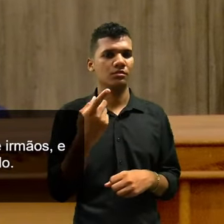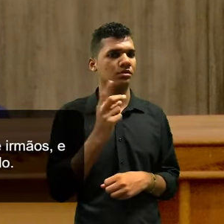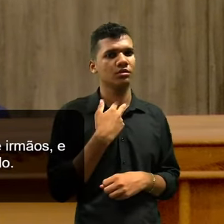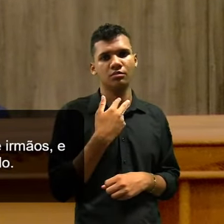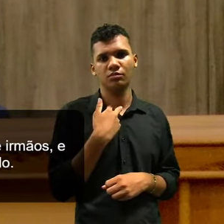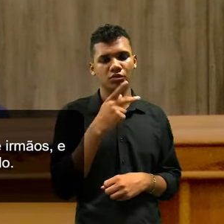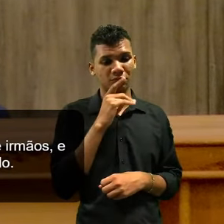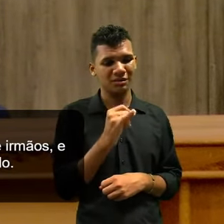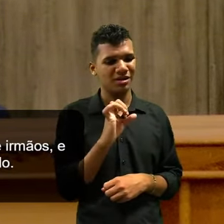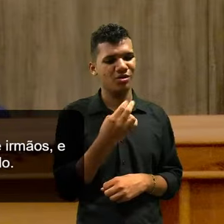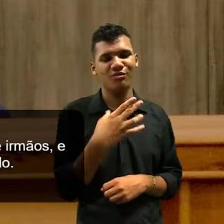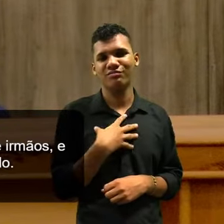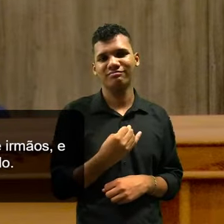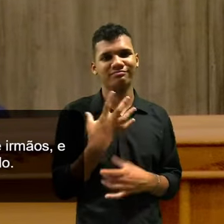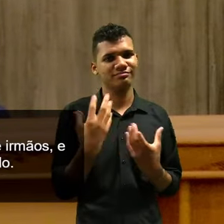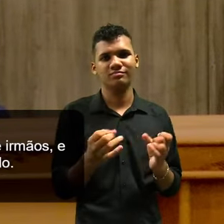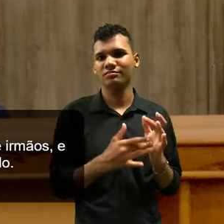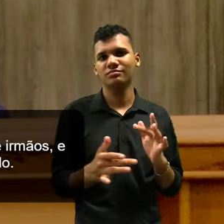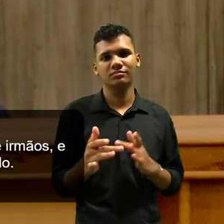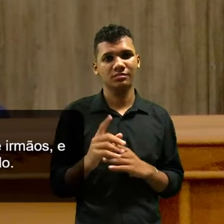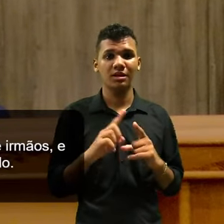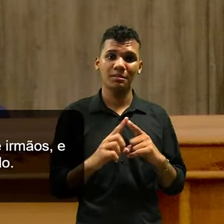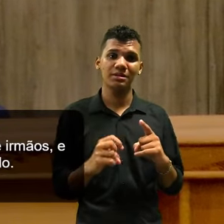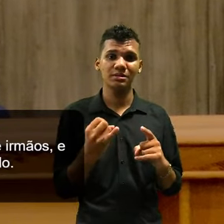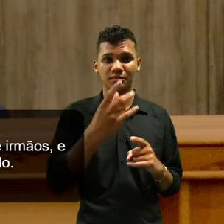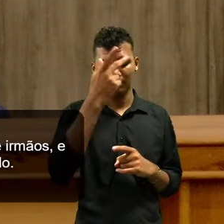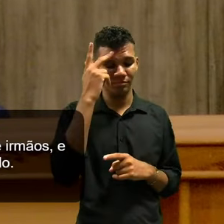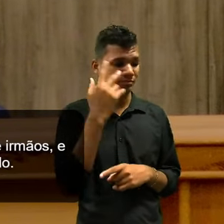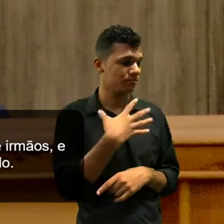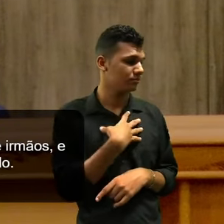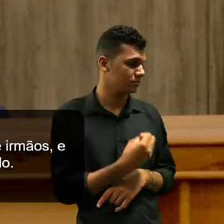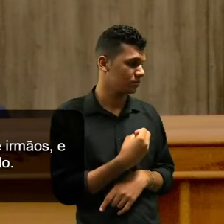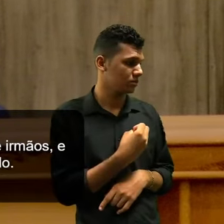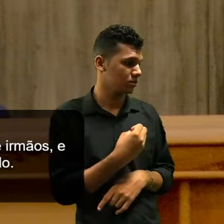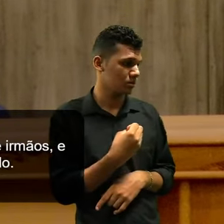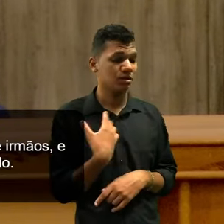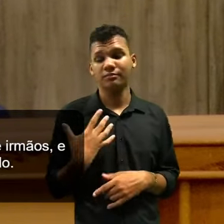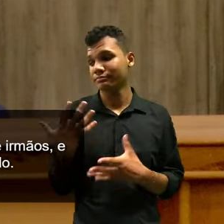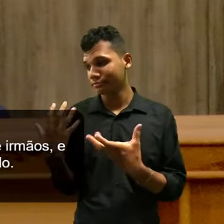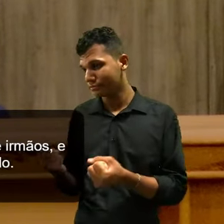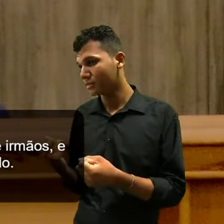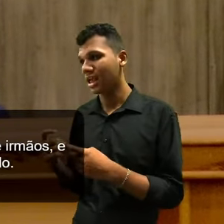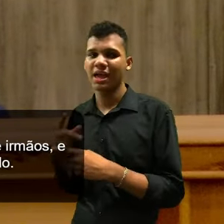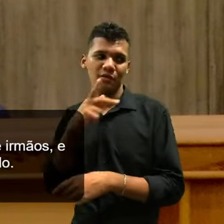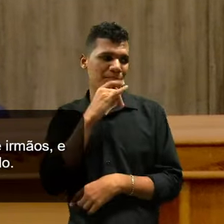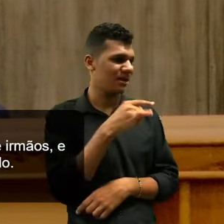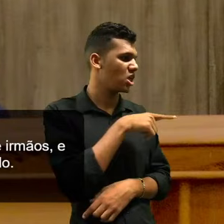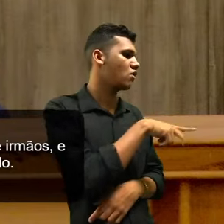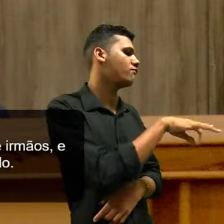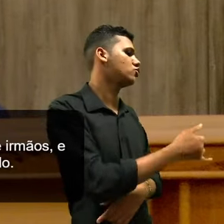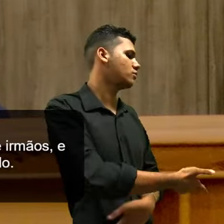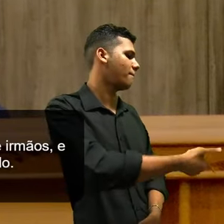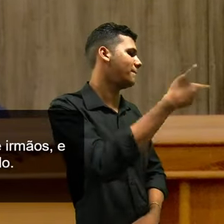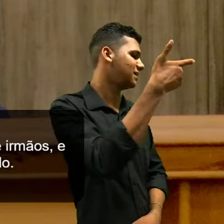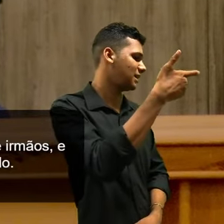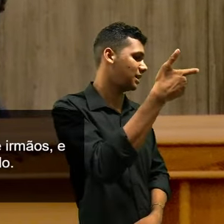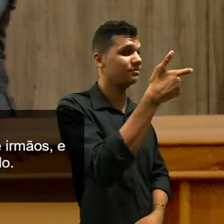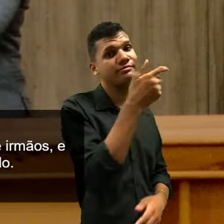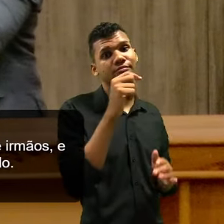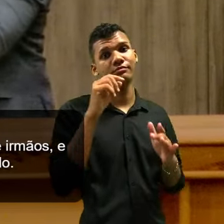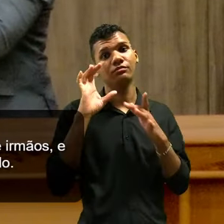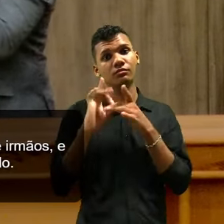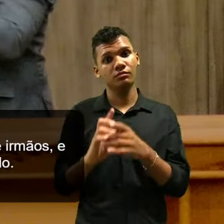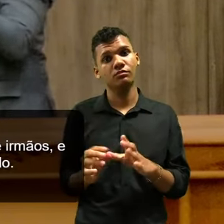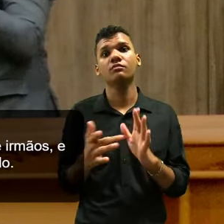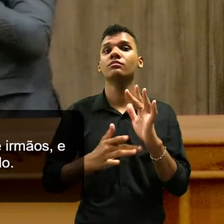morrer e aí tem um filho que aceita a Jesus e o pai diz que vai matar É nesse contexto que Jesus está dizendo agora